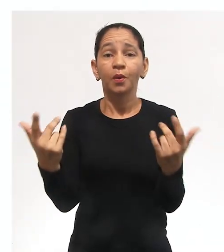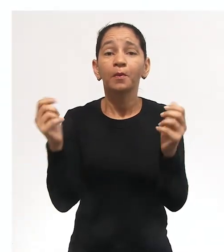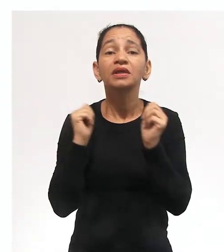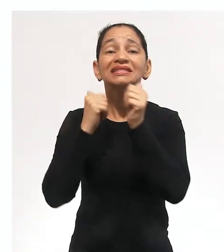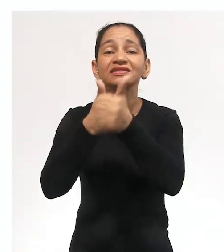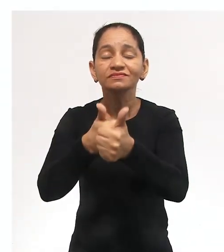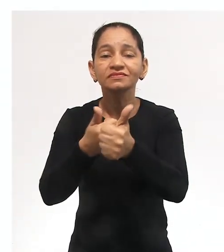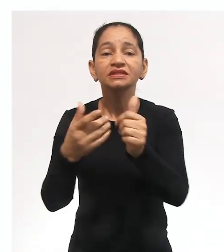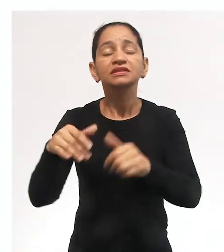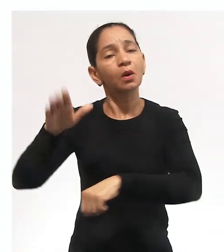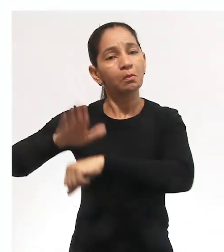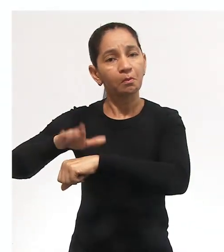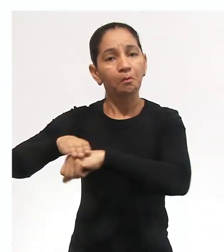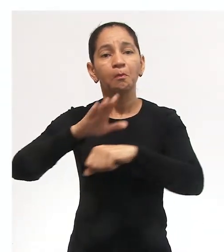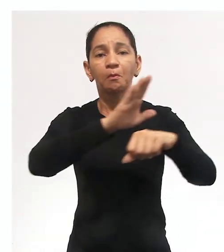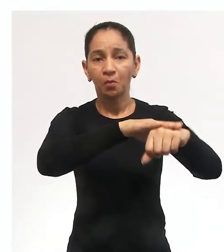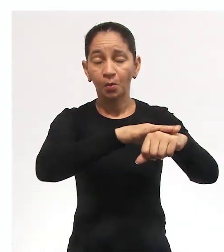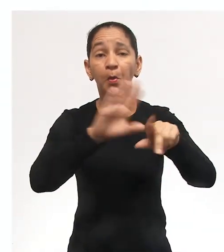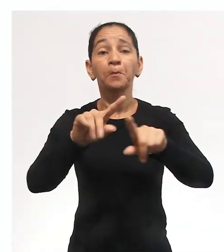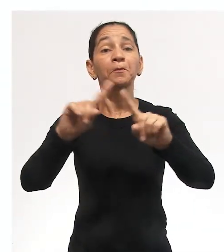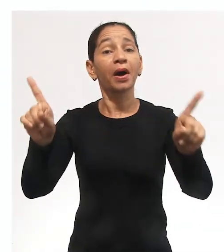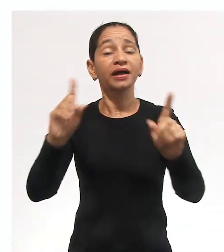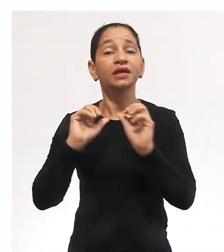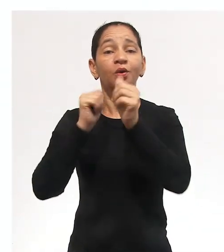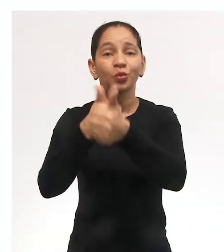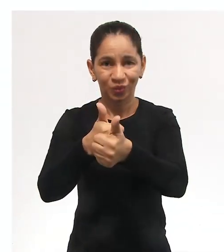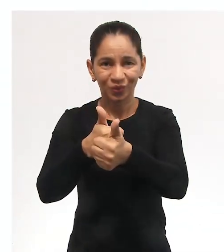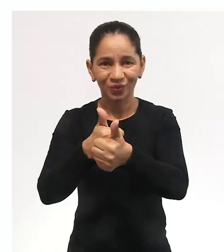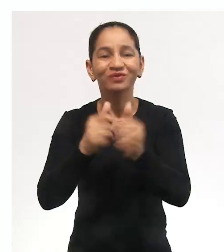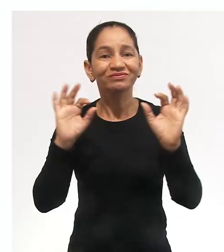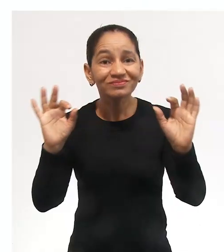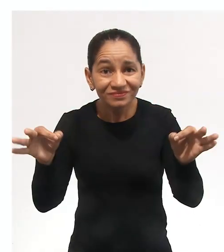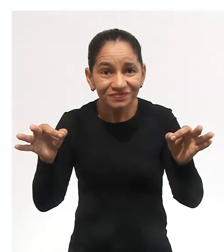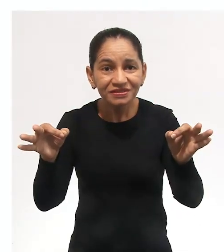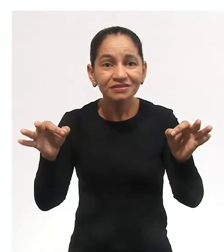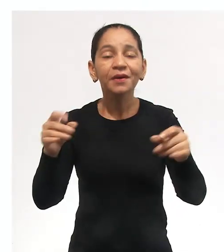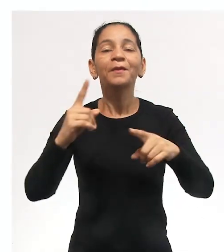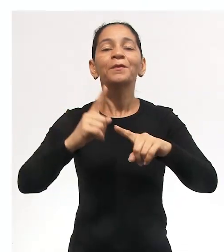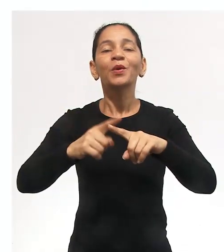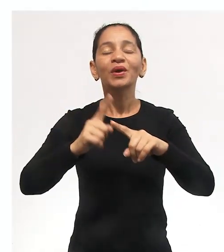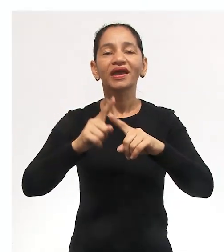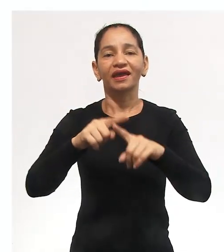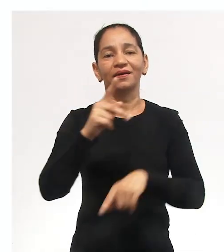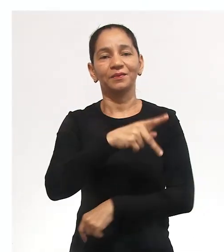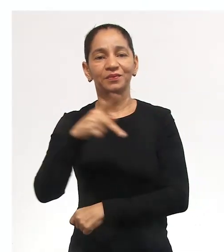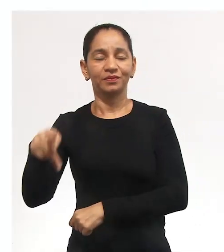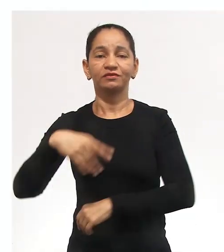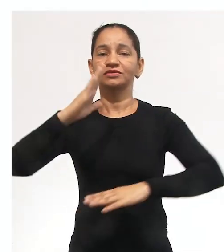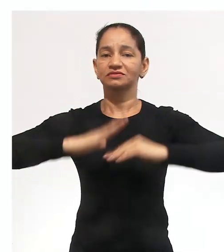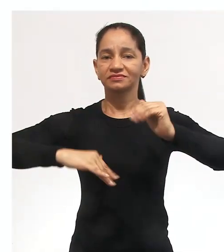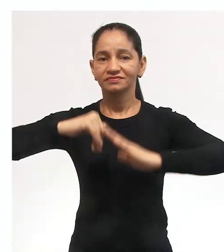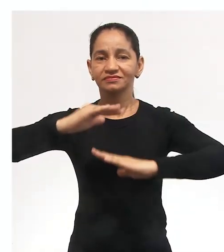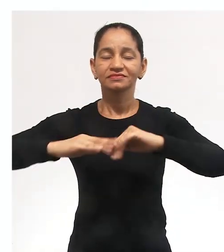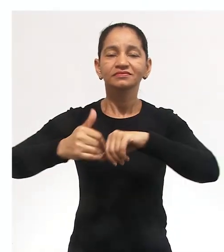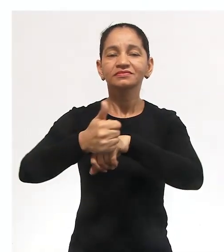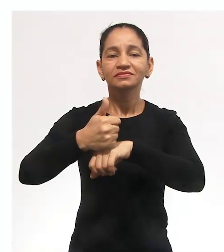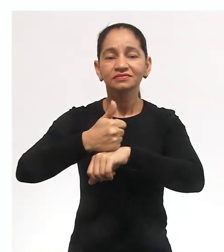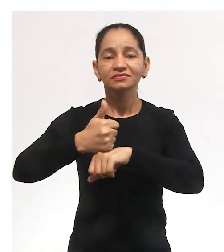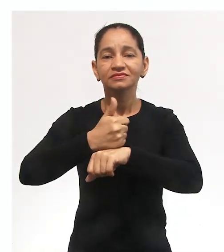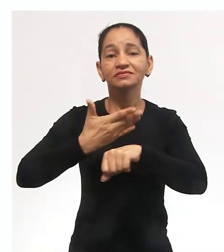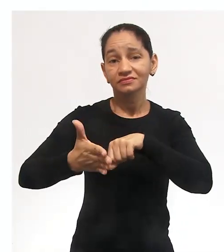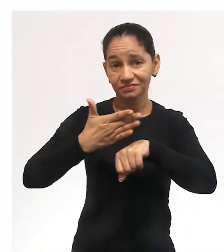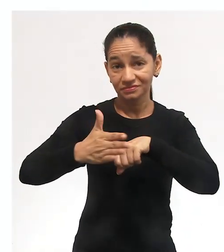letramento, pois são processos interdependentes e contínuos. A atuação dos educadores, por meio de práticas